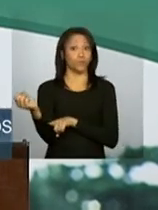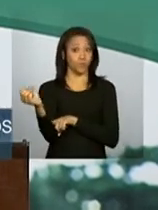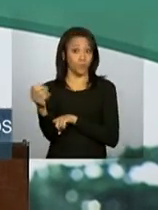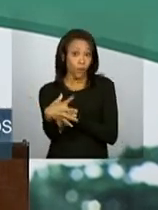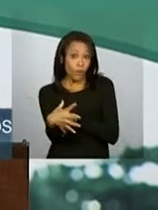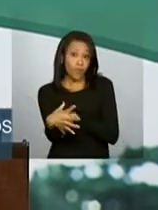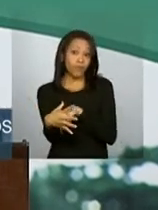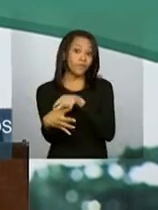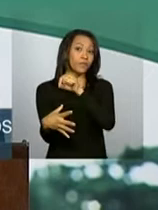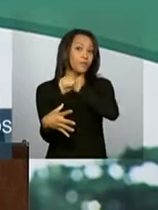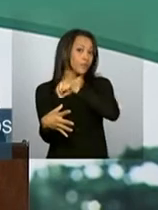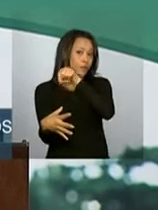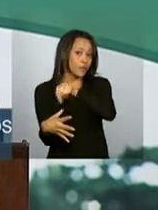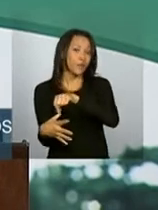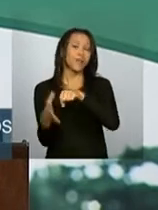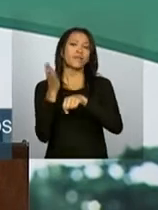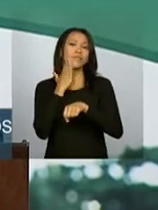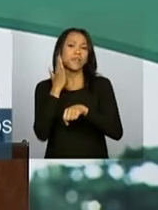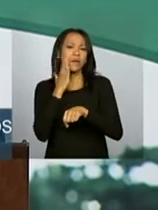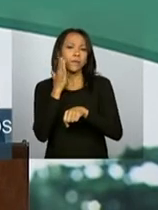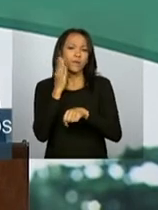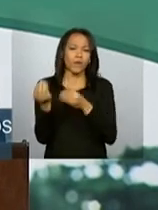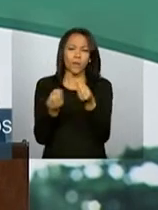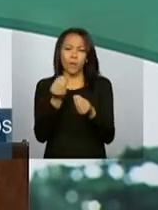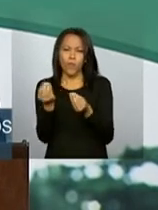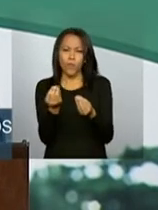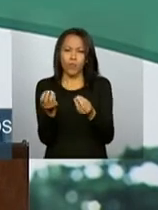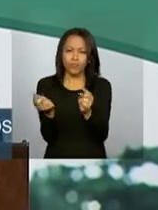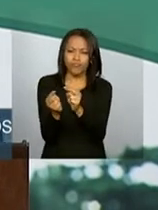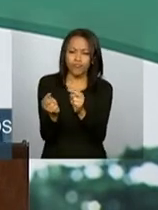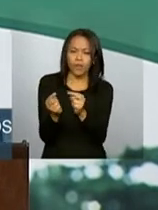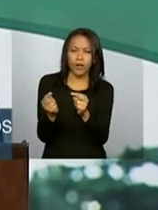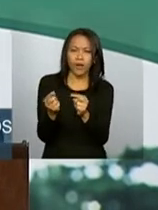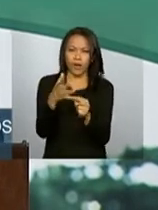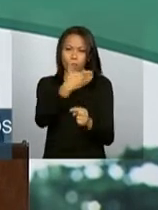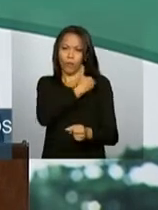O novo é conciliar o público com o privado para o benefício de ambos.